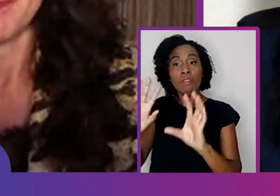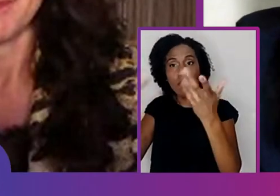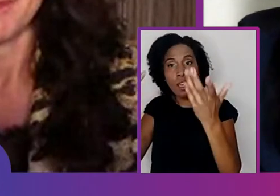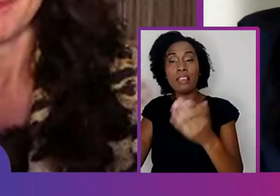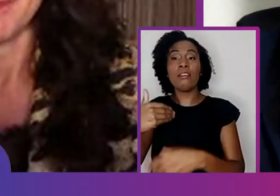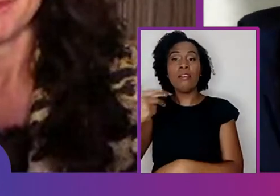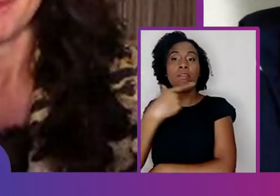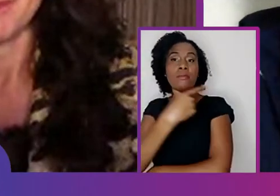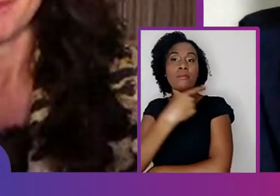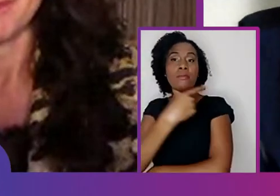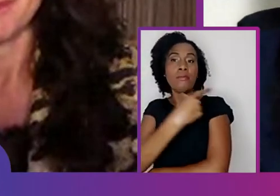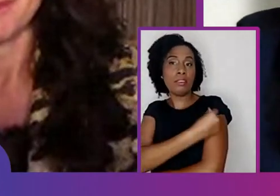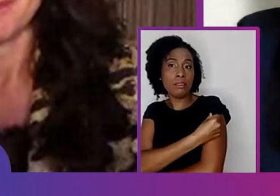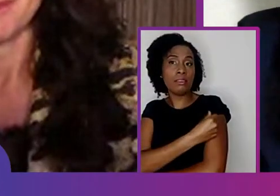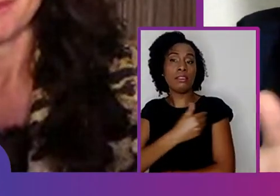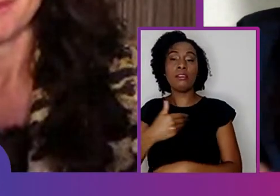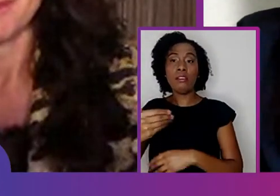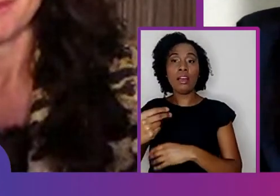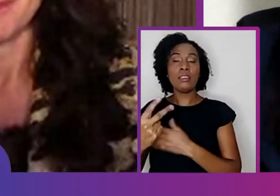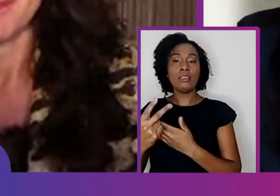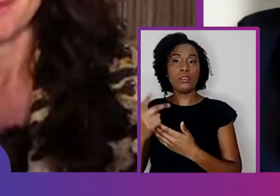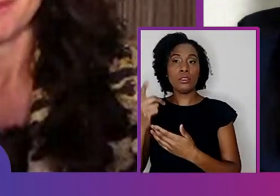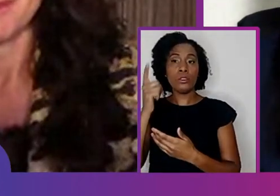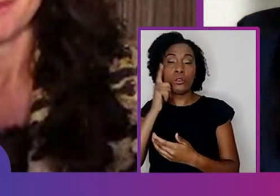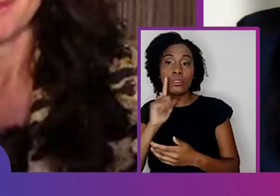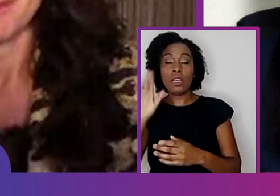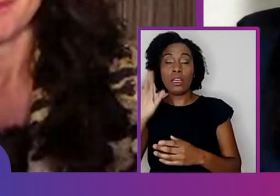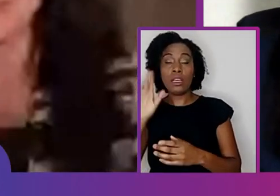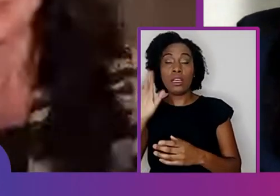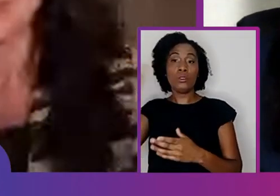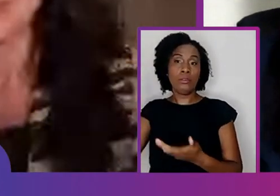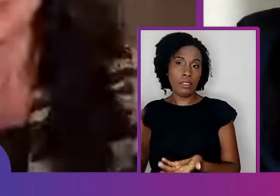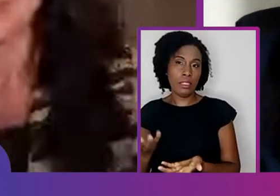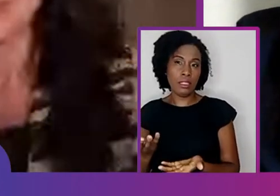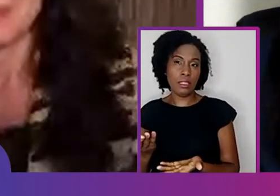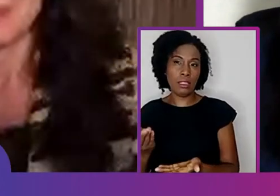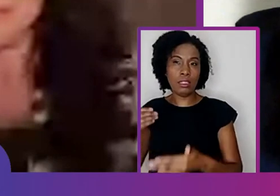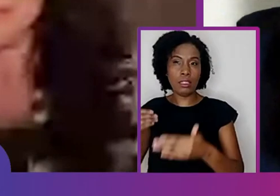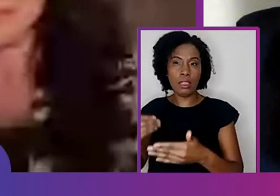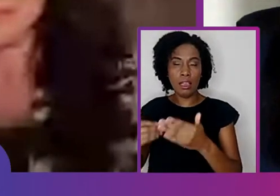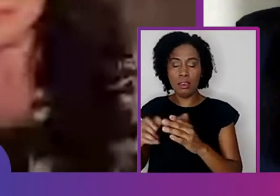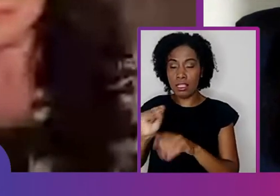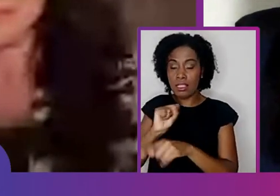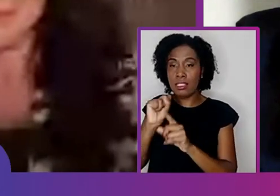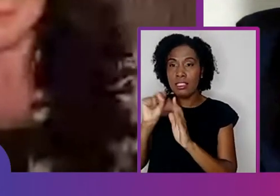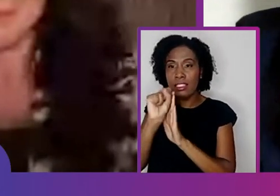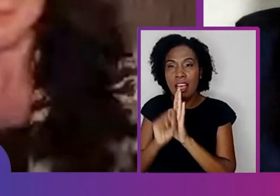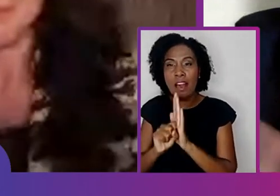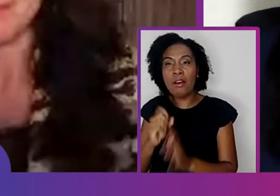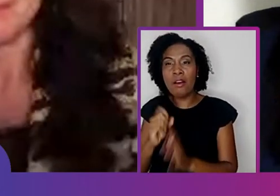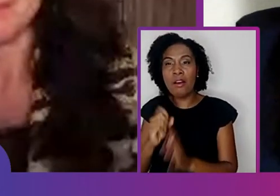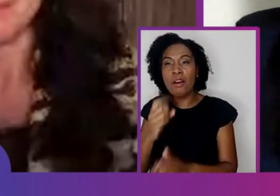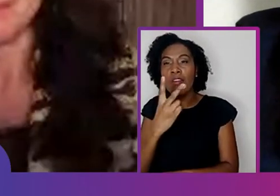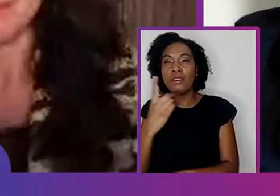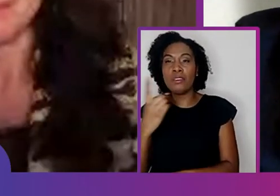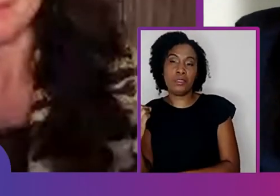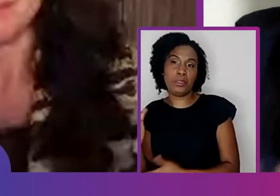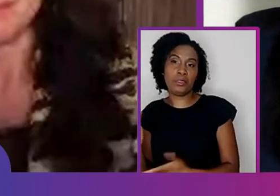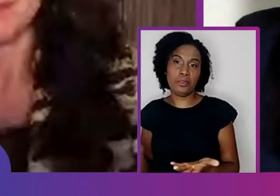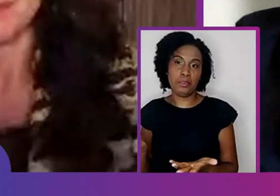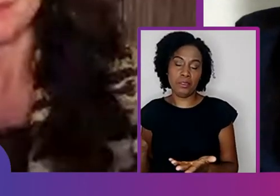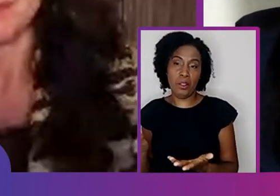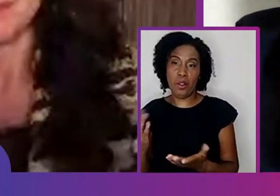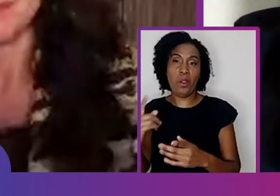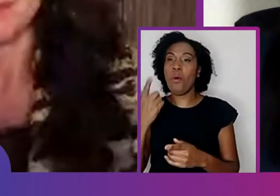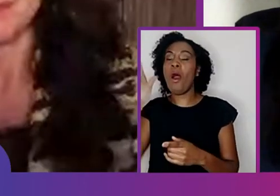como, nós teremos a solução, nós estamos em pleno século XXI, você não está vivendo uma peste negra, onde não há recurso nenhum